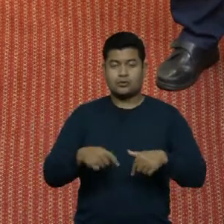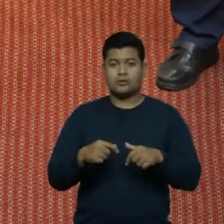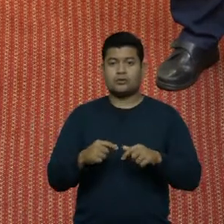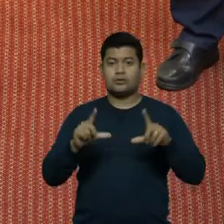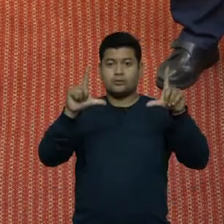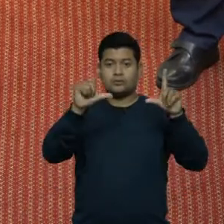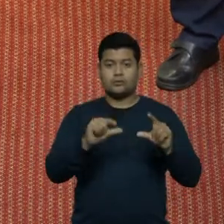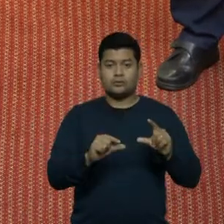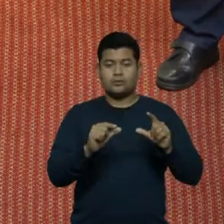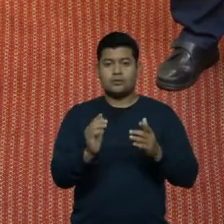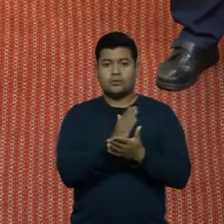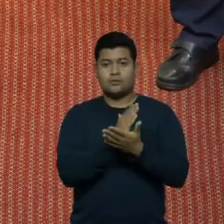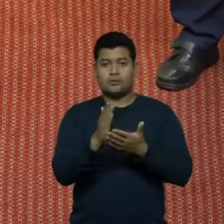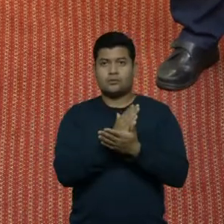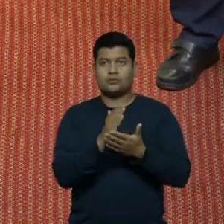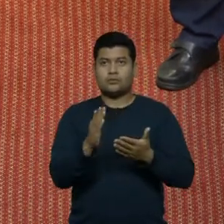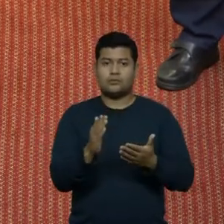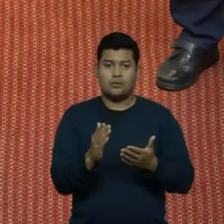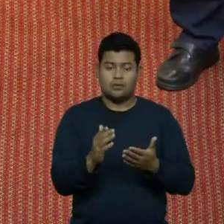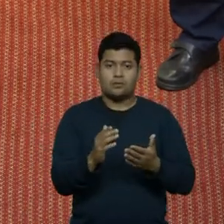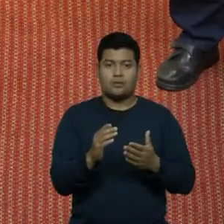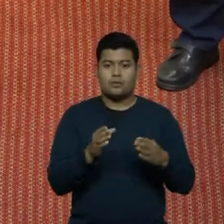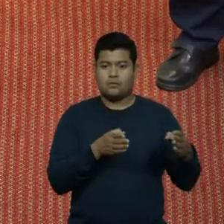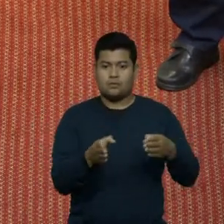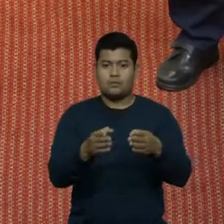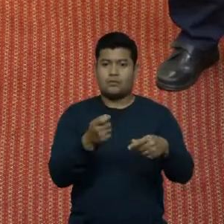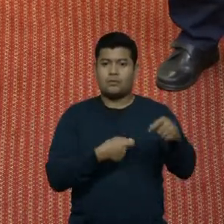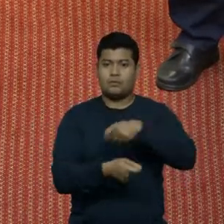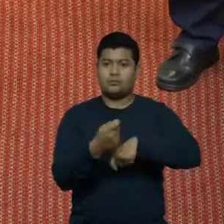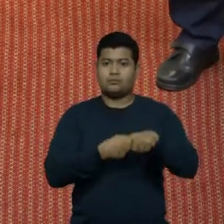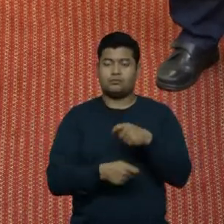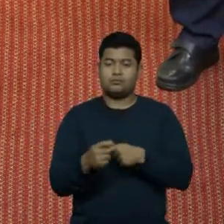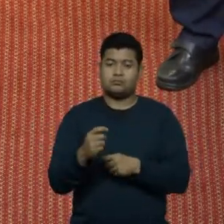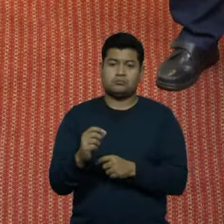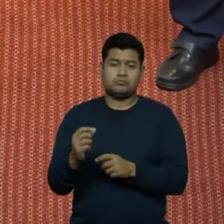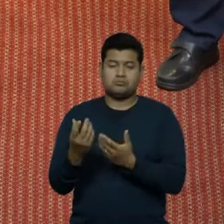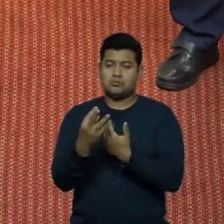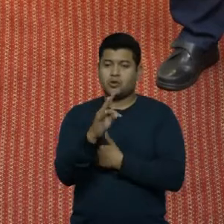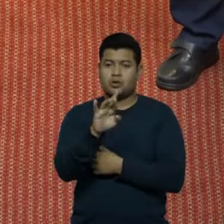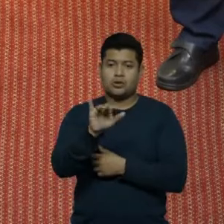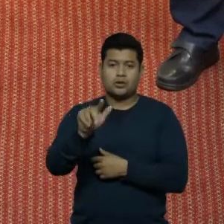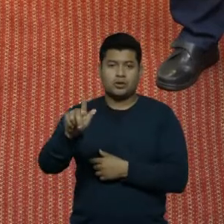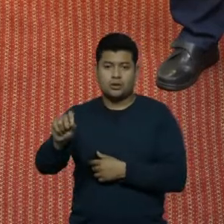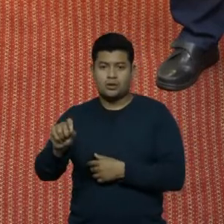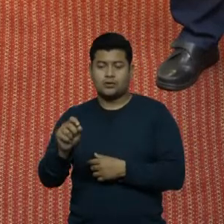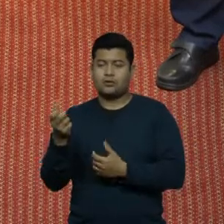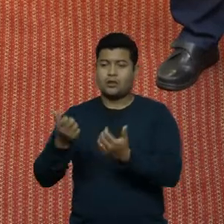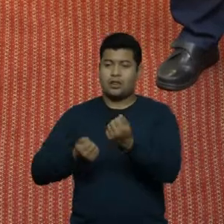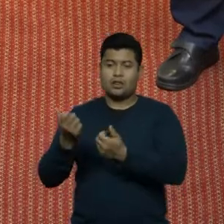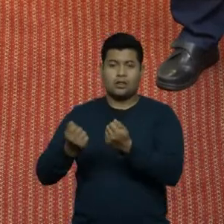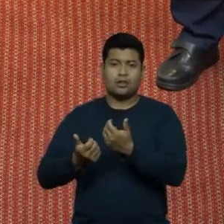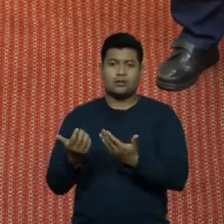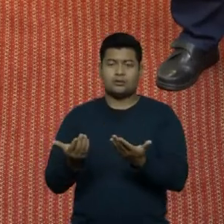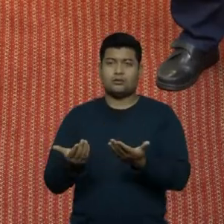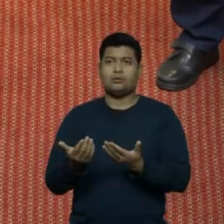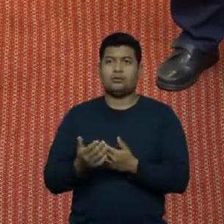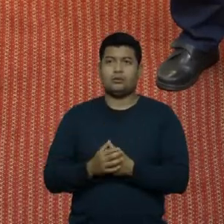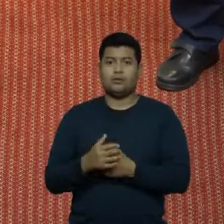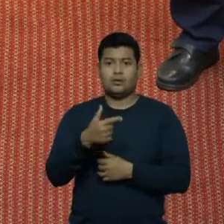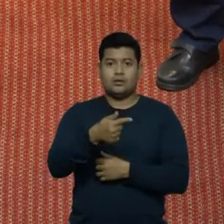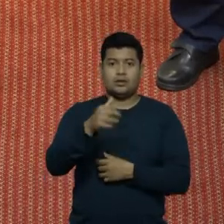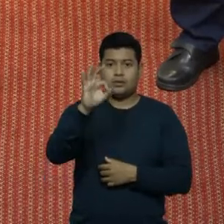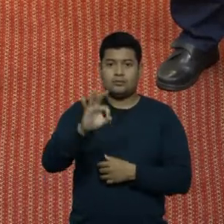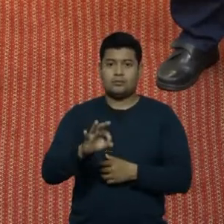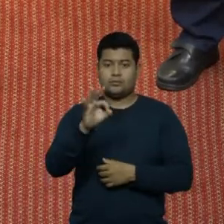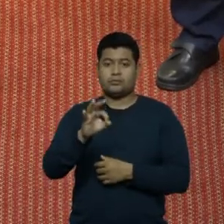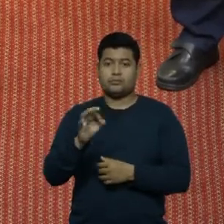segmentos da nossa economia entre eles o trigo entre eles o leite colocando o leite de volta para sete porcento